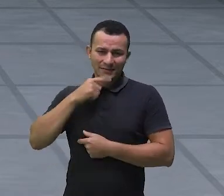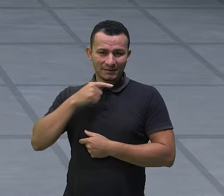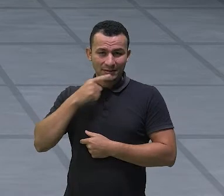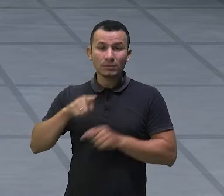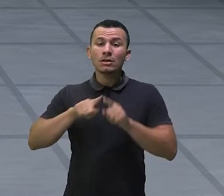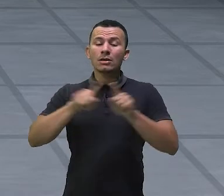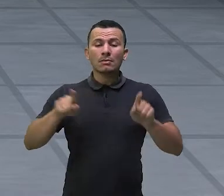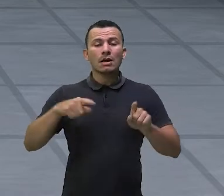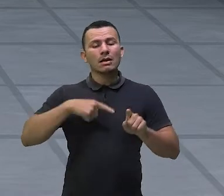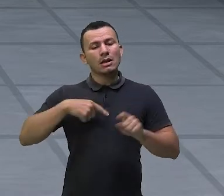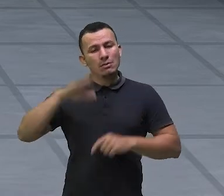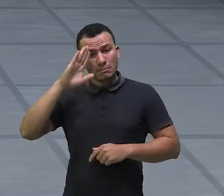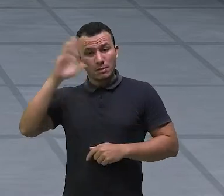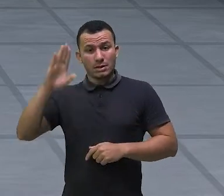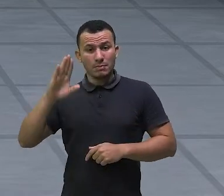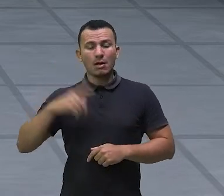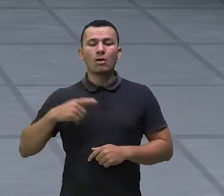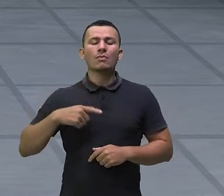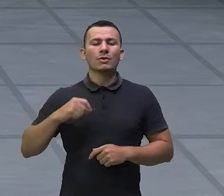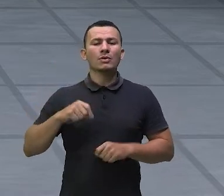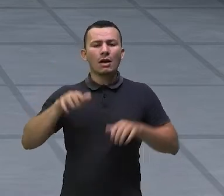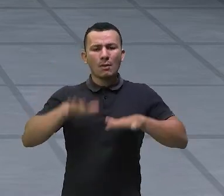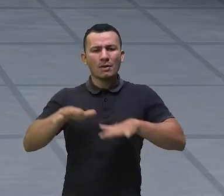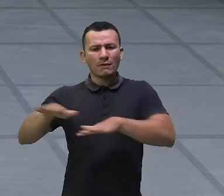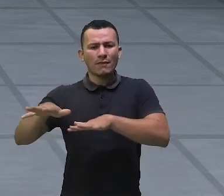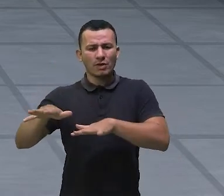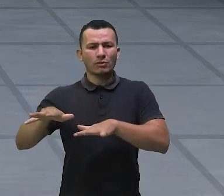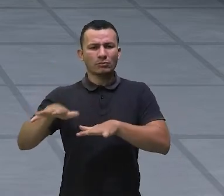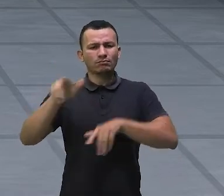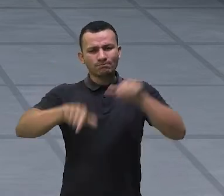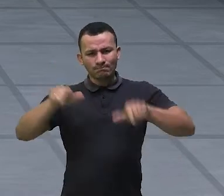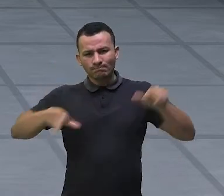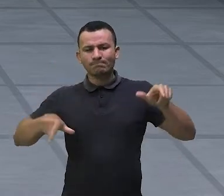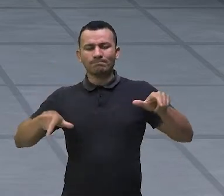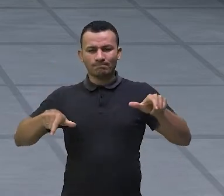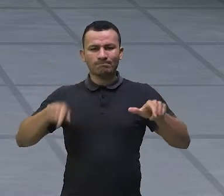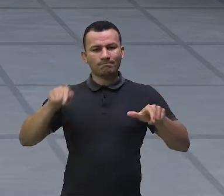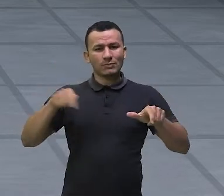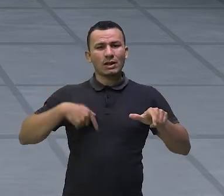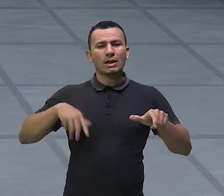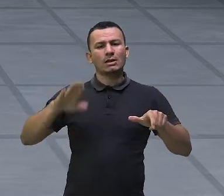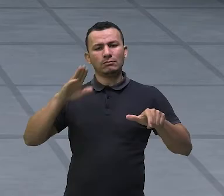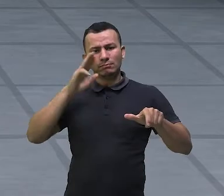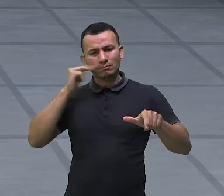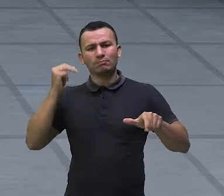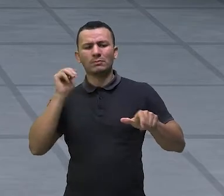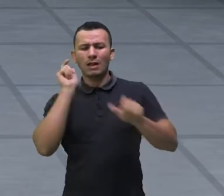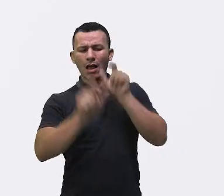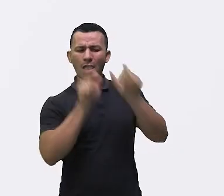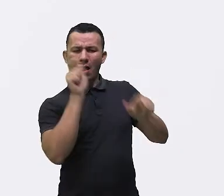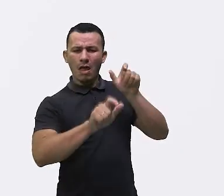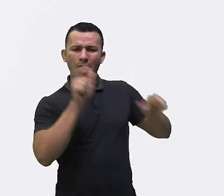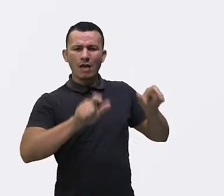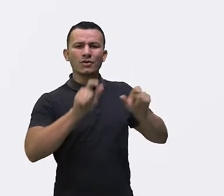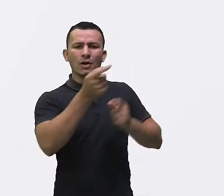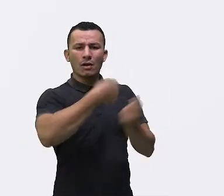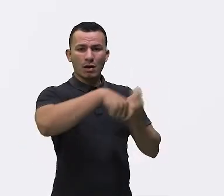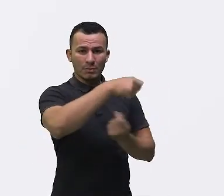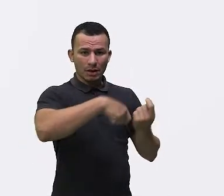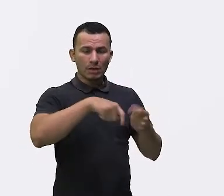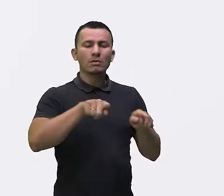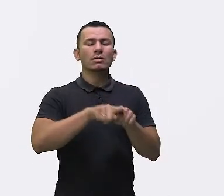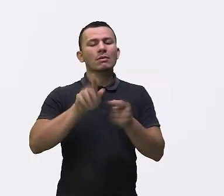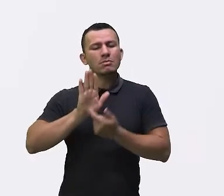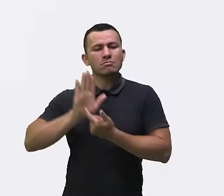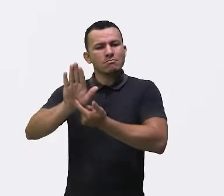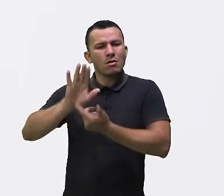mas a principal foi o Manifesto Comunista, em que Marx critica o capitalismo e expõe a história do